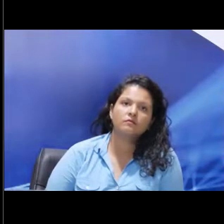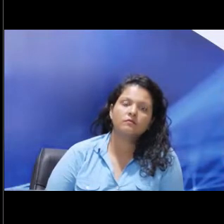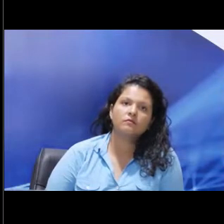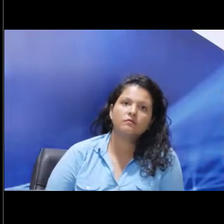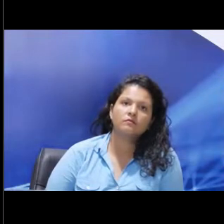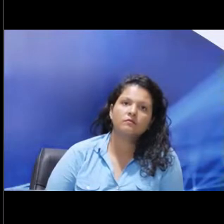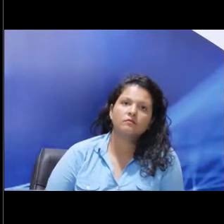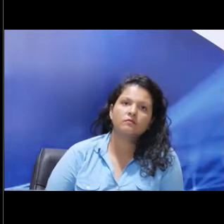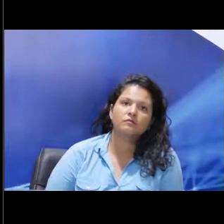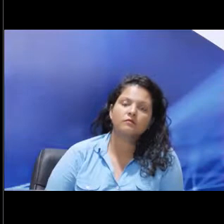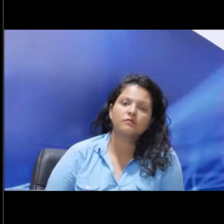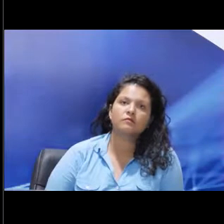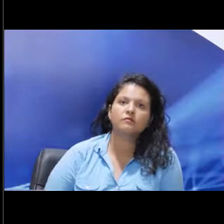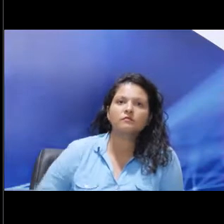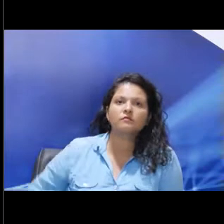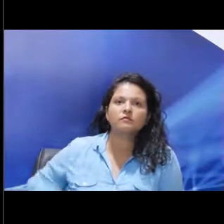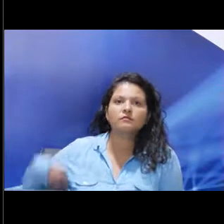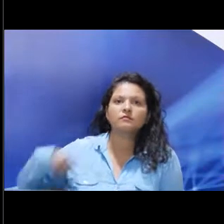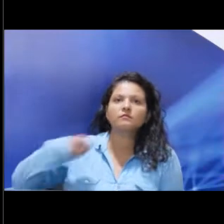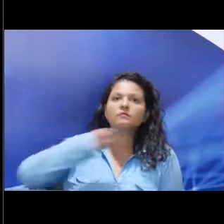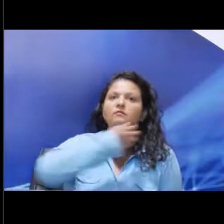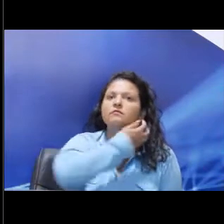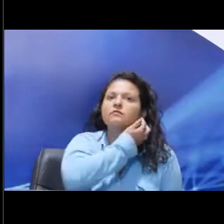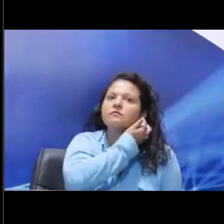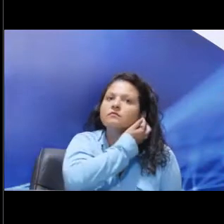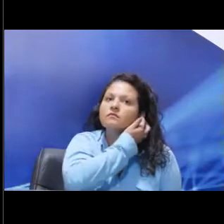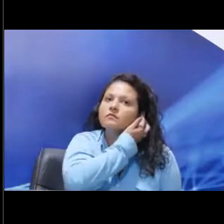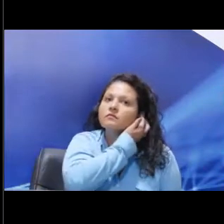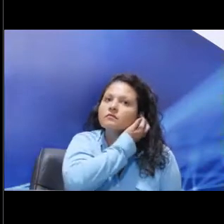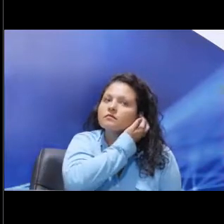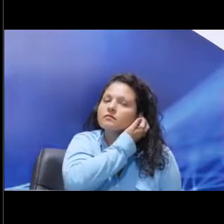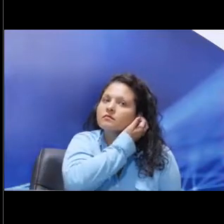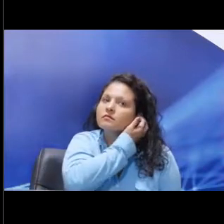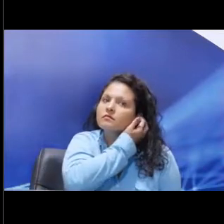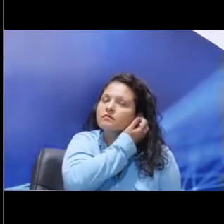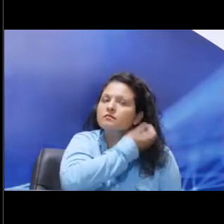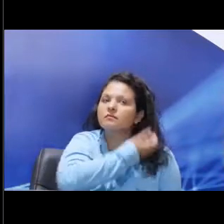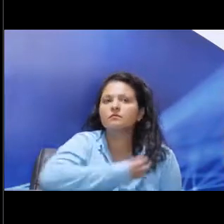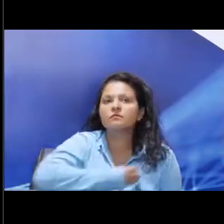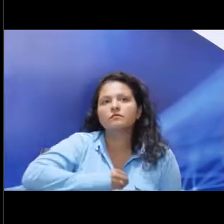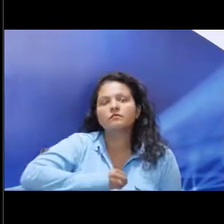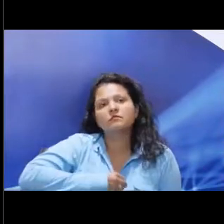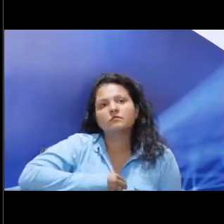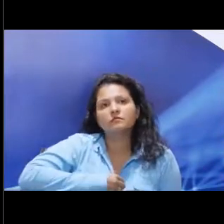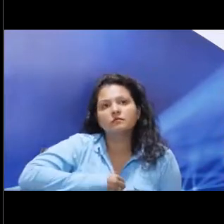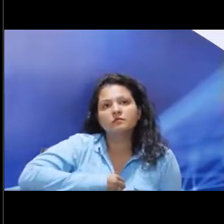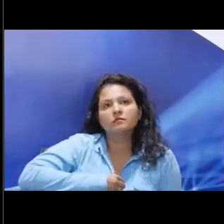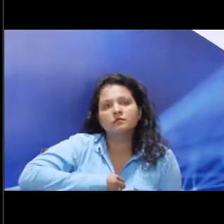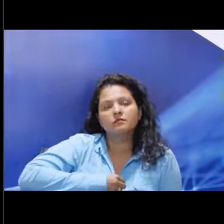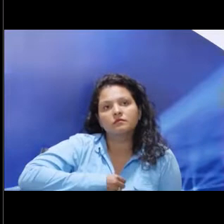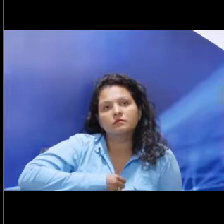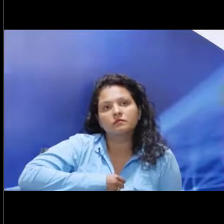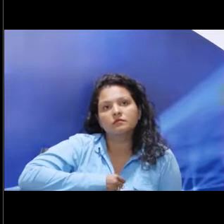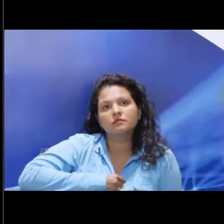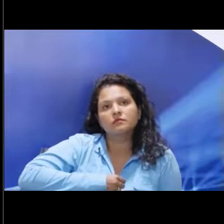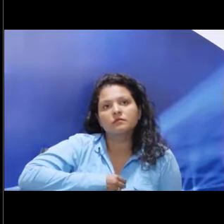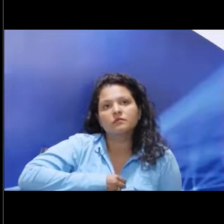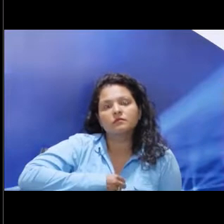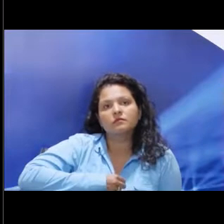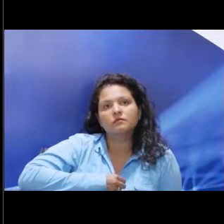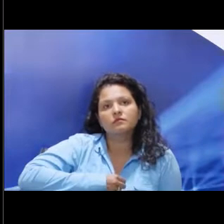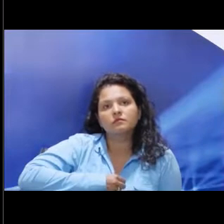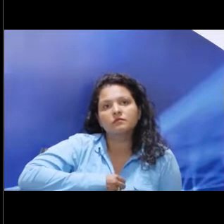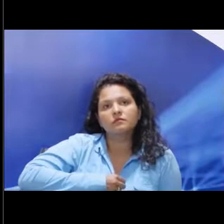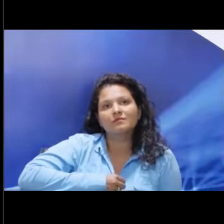Rafael, mas olha, essa silagem aqui, a lona era a melhor lona. O silo eu coloquei